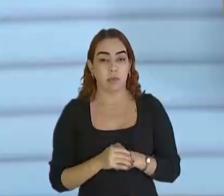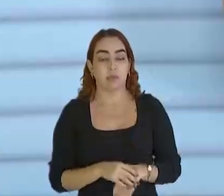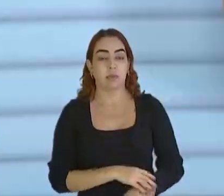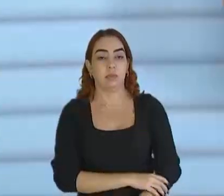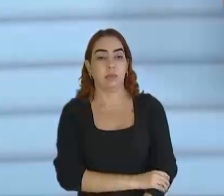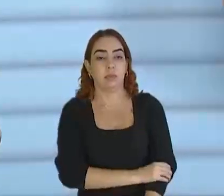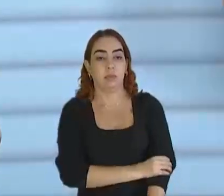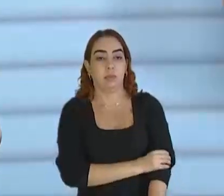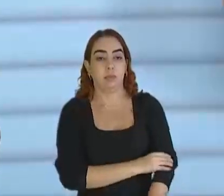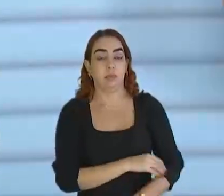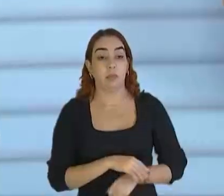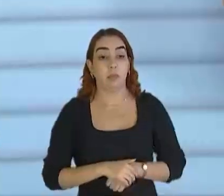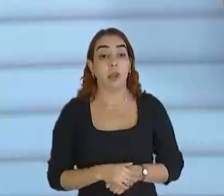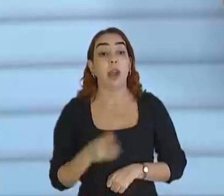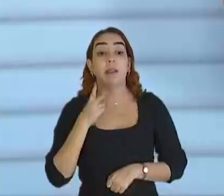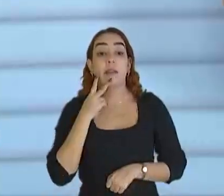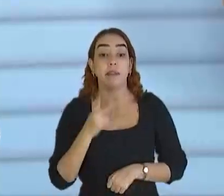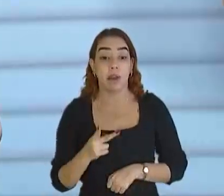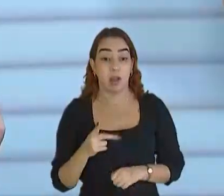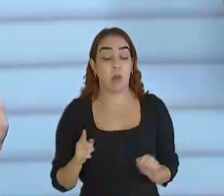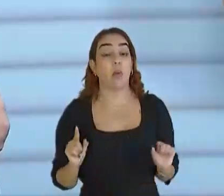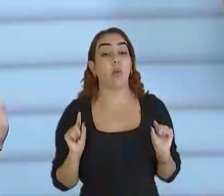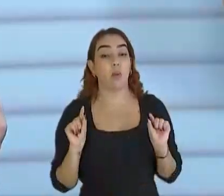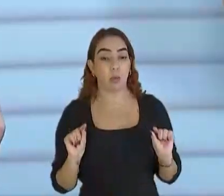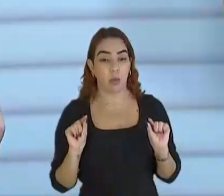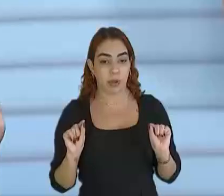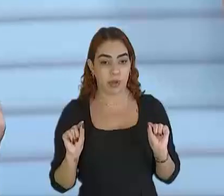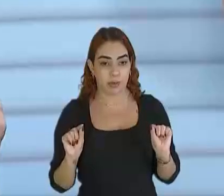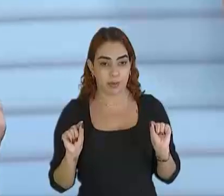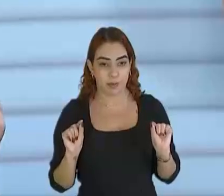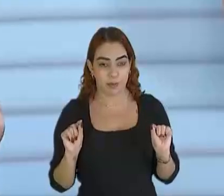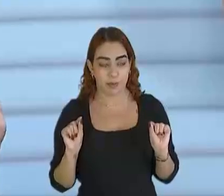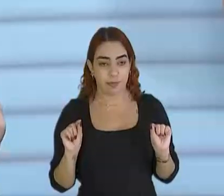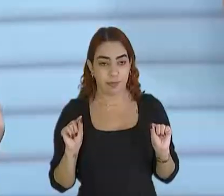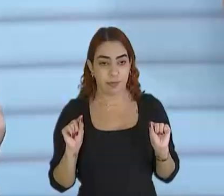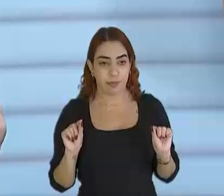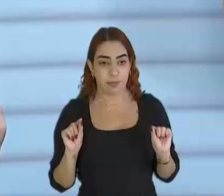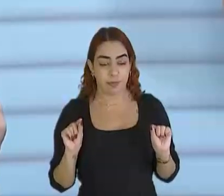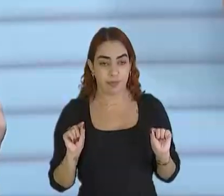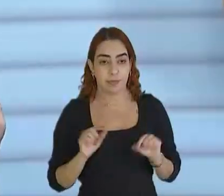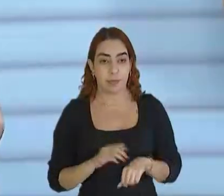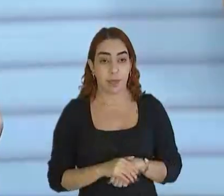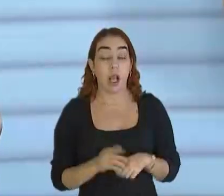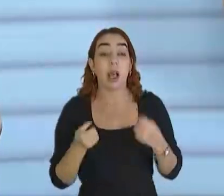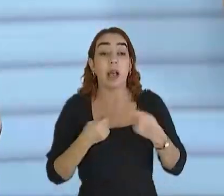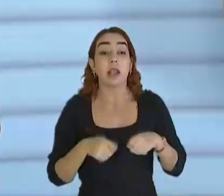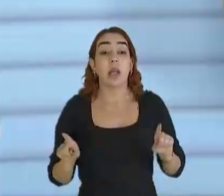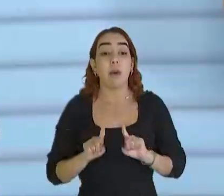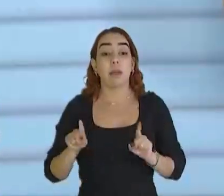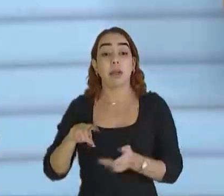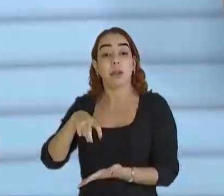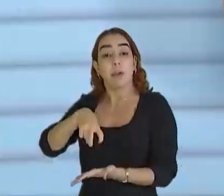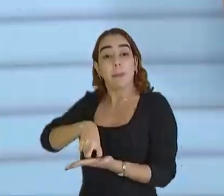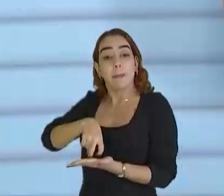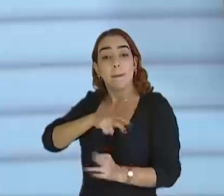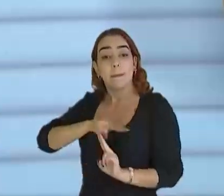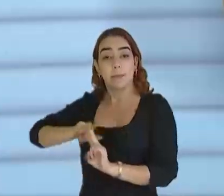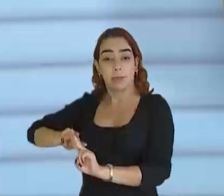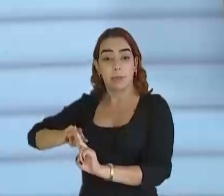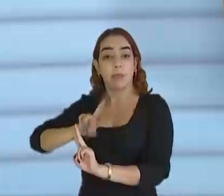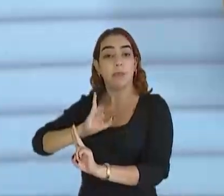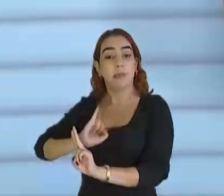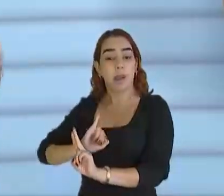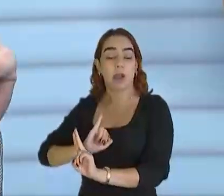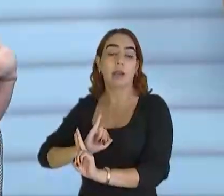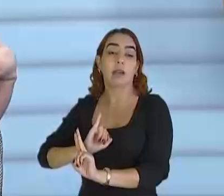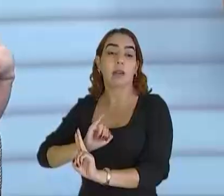seguinte, deixa de ser, né, um ilícito penal, passa a ser um ilícito civil.